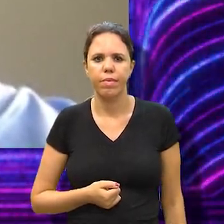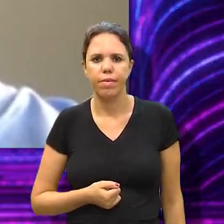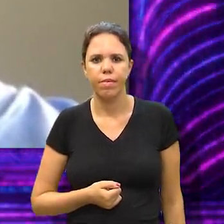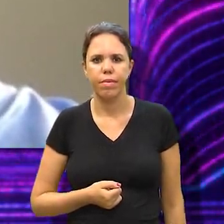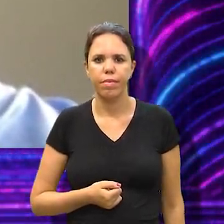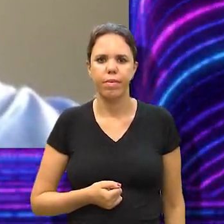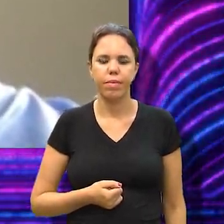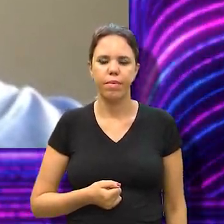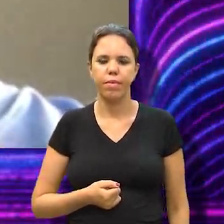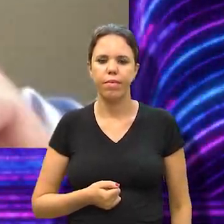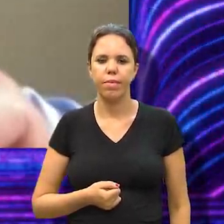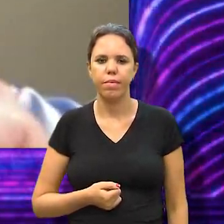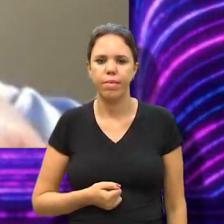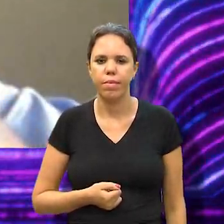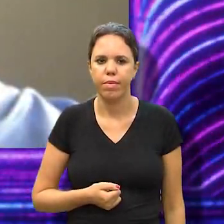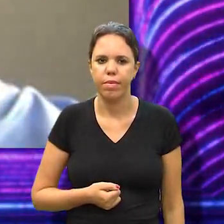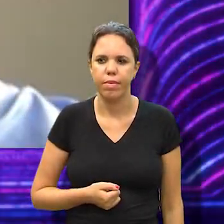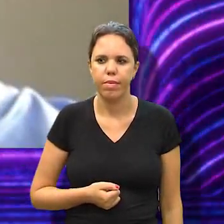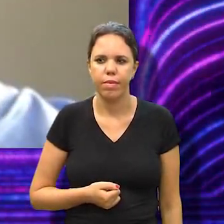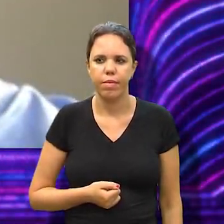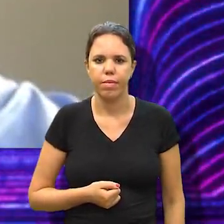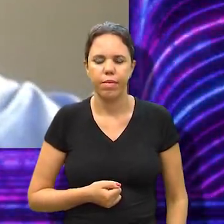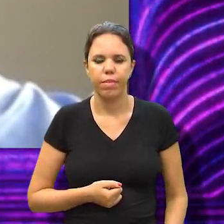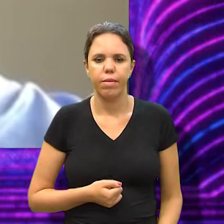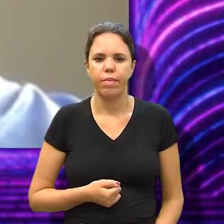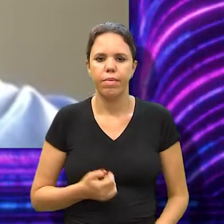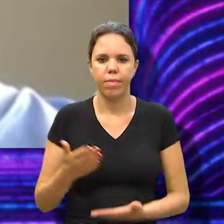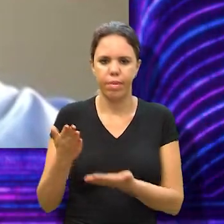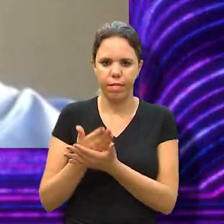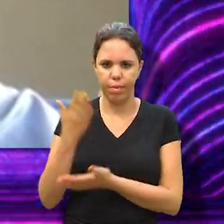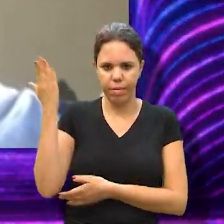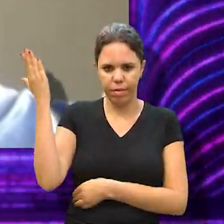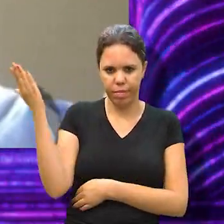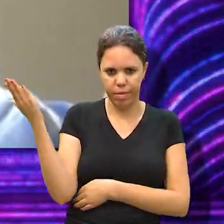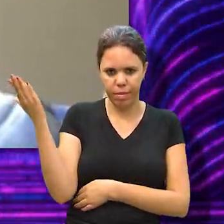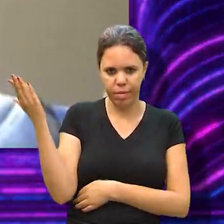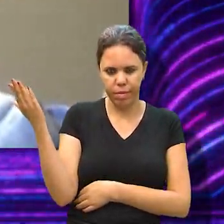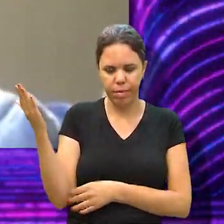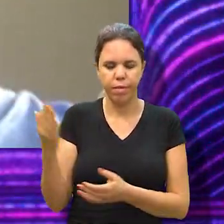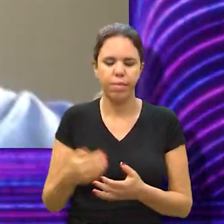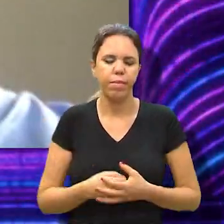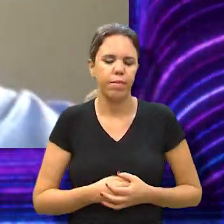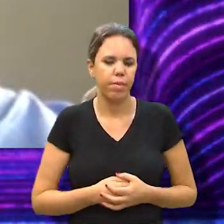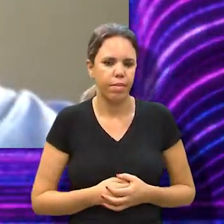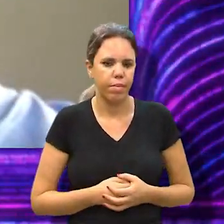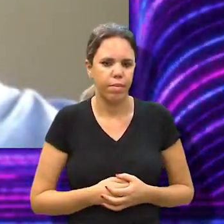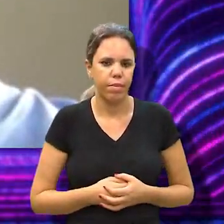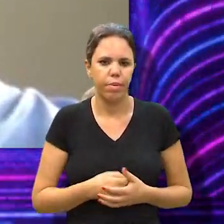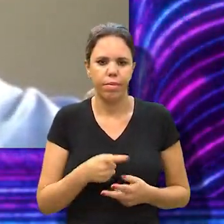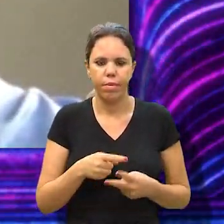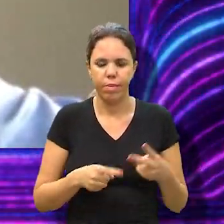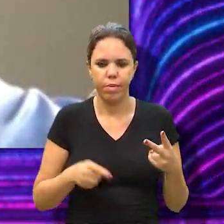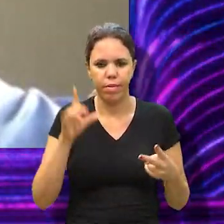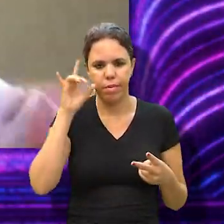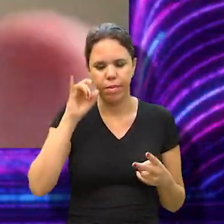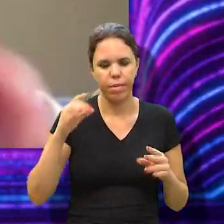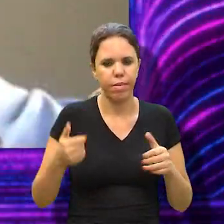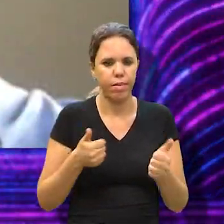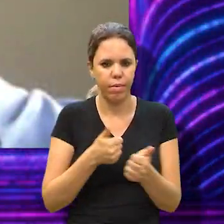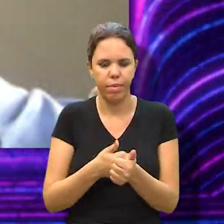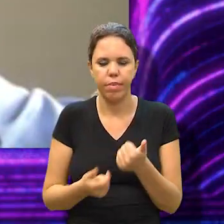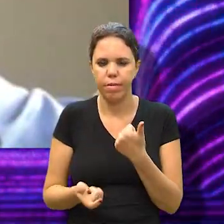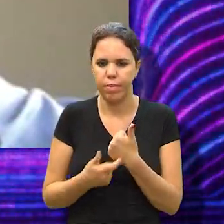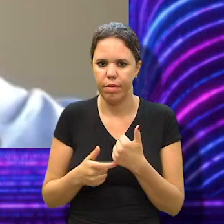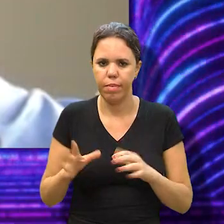hashtag A Contrapartida, hashtag Livro A Contrapartida. Então nesses dois no Instagram